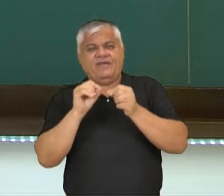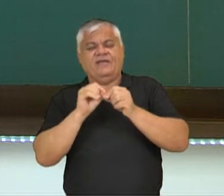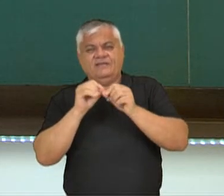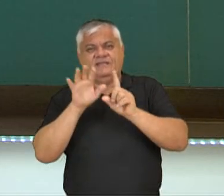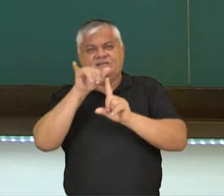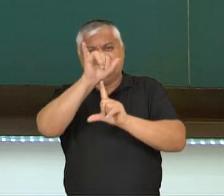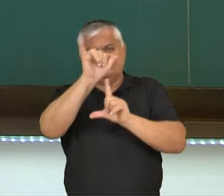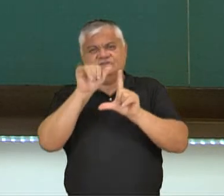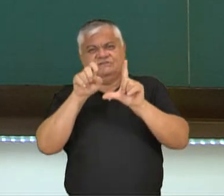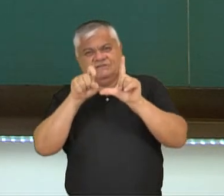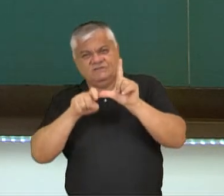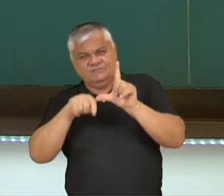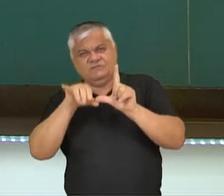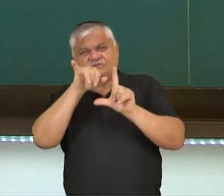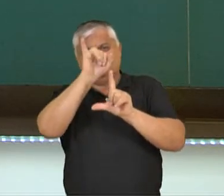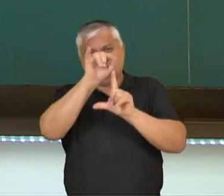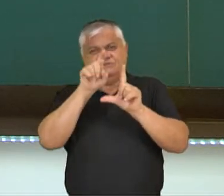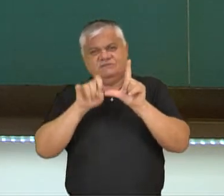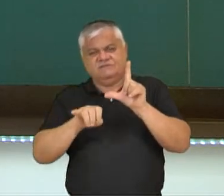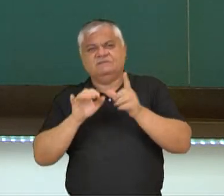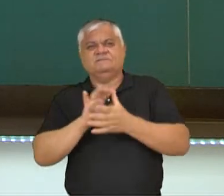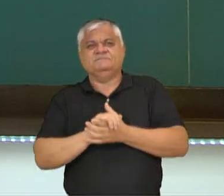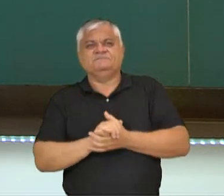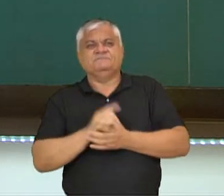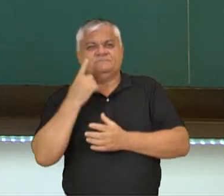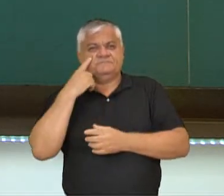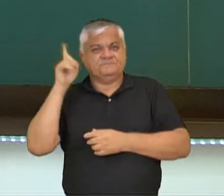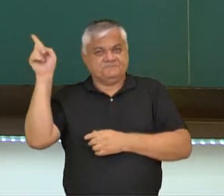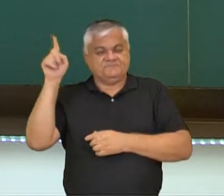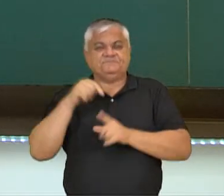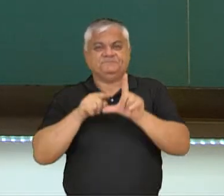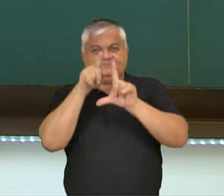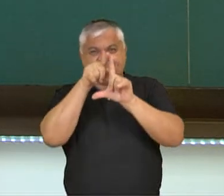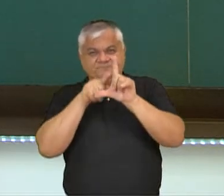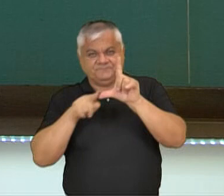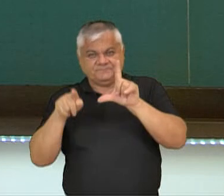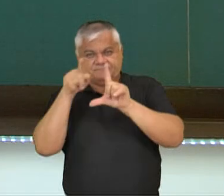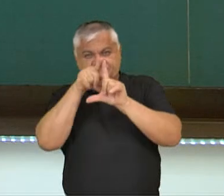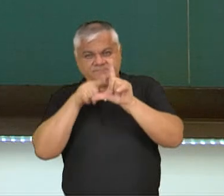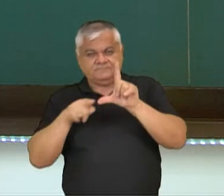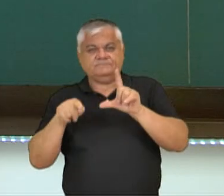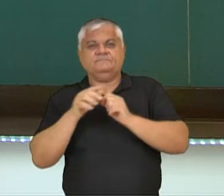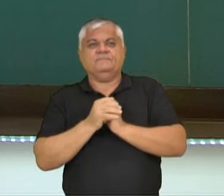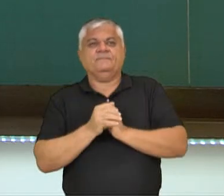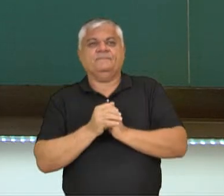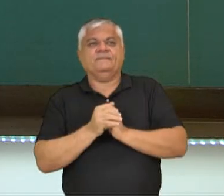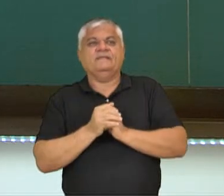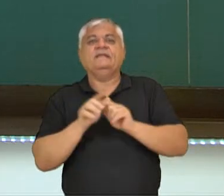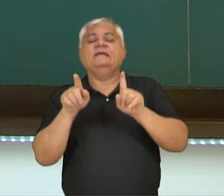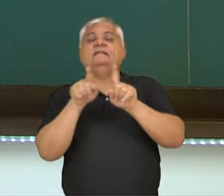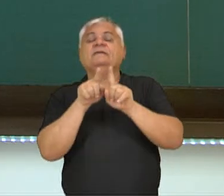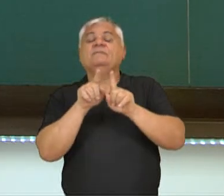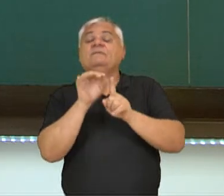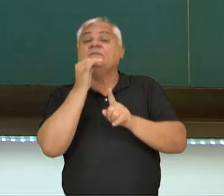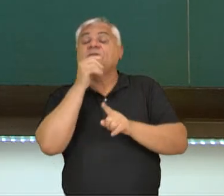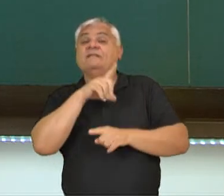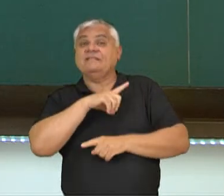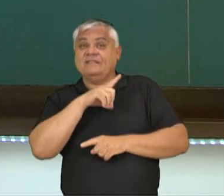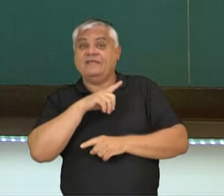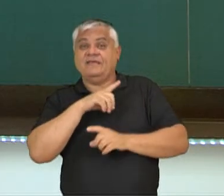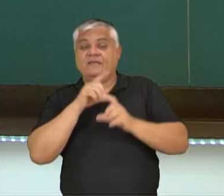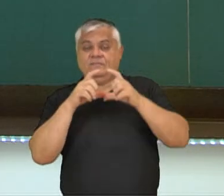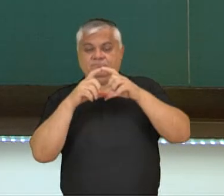e y, que são ortogonais. Nesse caso aqui, né, que formam um ângulo de 90 graus. E se nós temos aí um